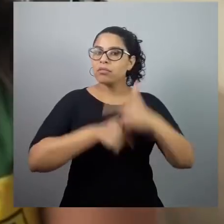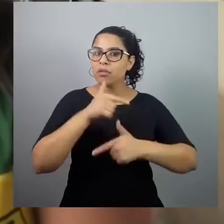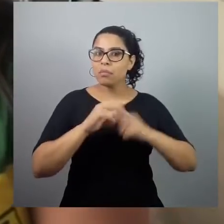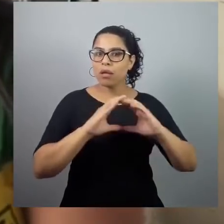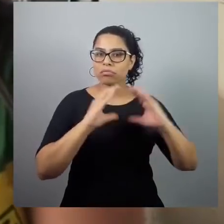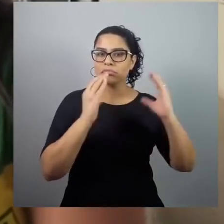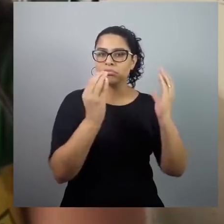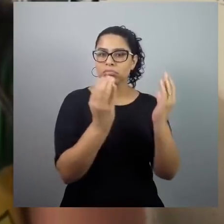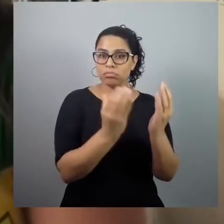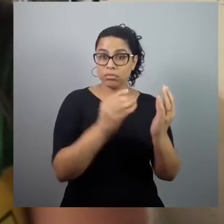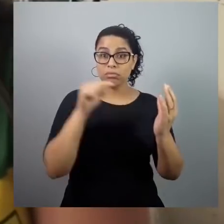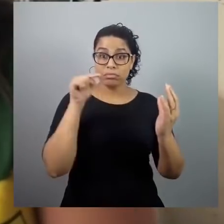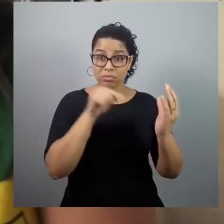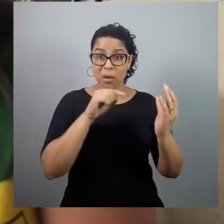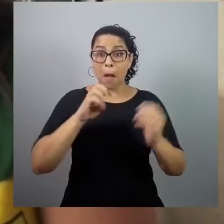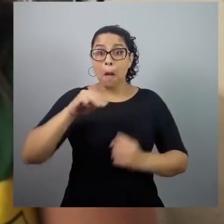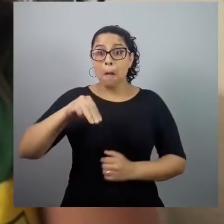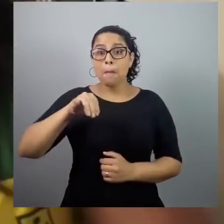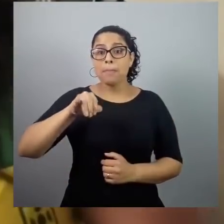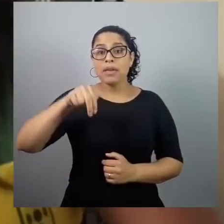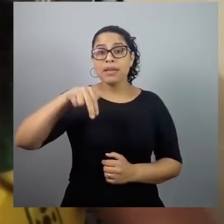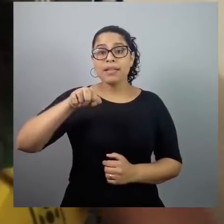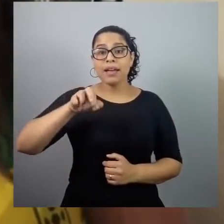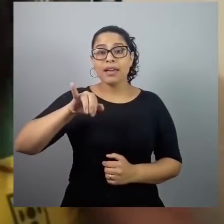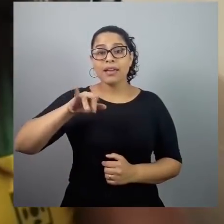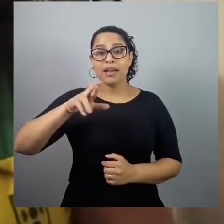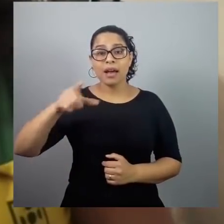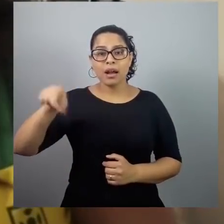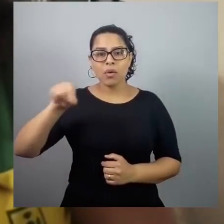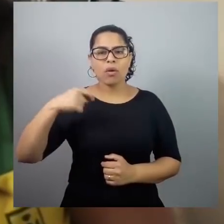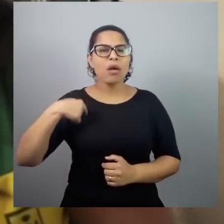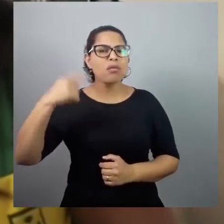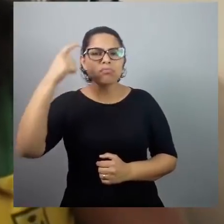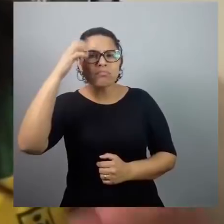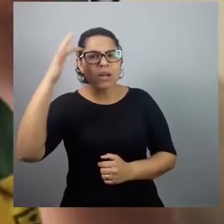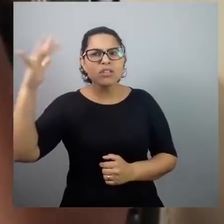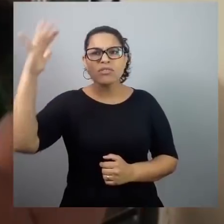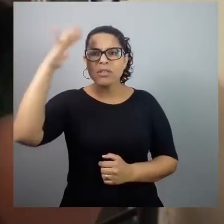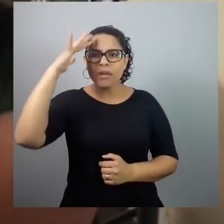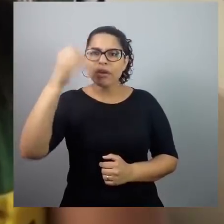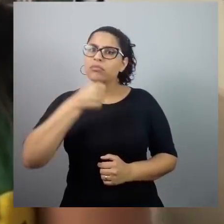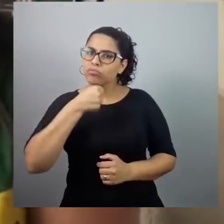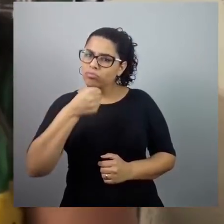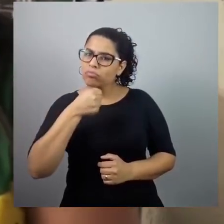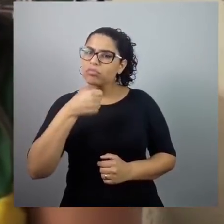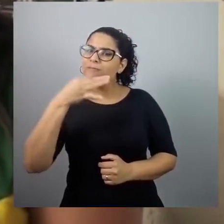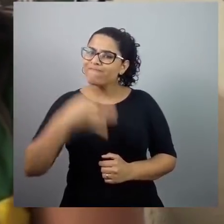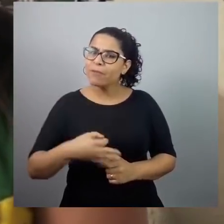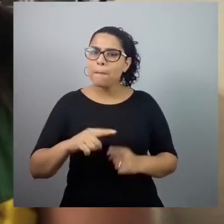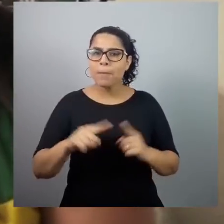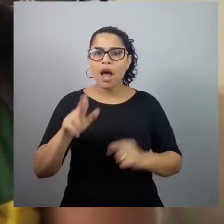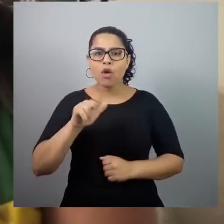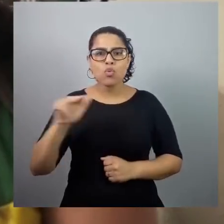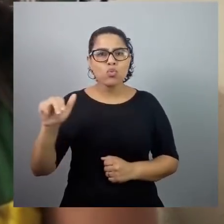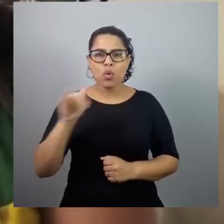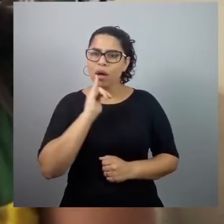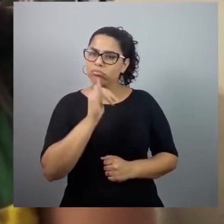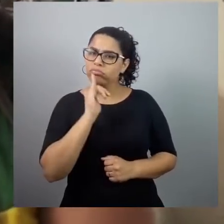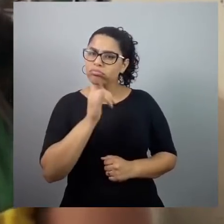Trabalhar no Mineirão, estar no Mineirão era meu sonho máximo, assim. Bom, eu imaginava que eu seria jornalista, isso era minha certeza, mas narrar